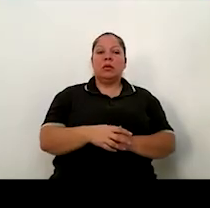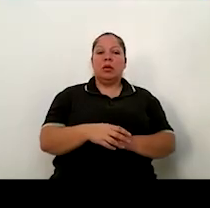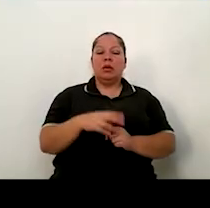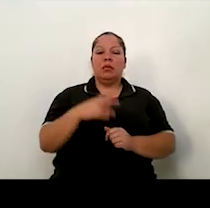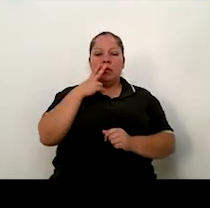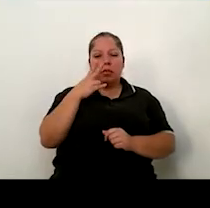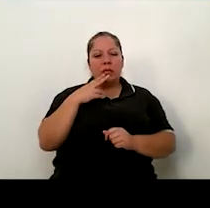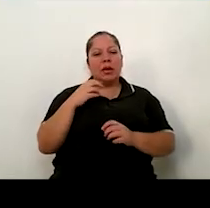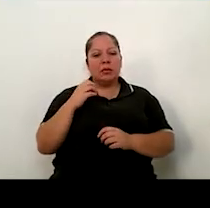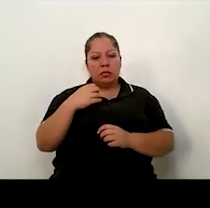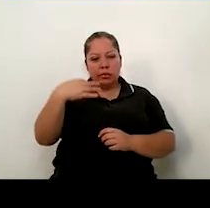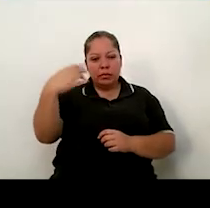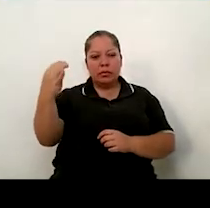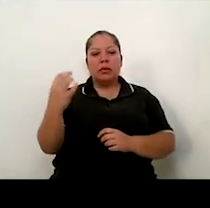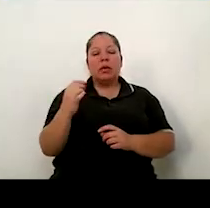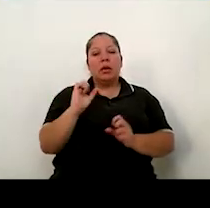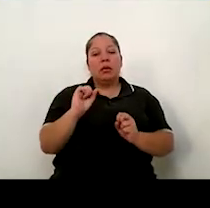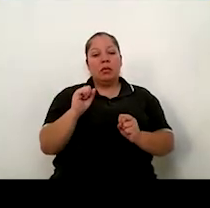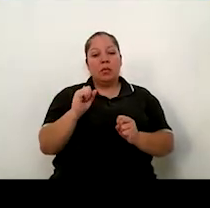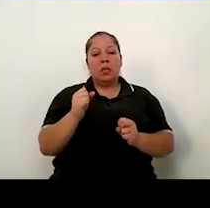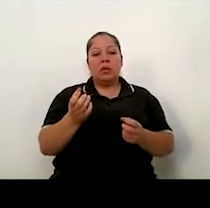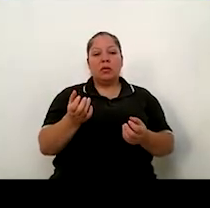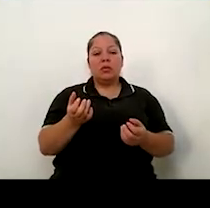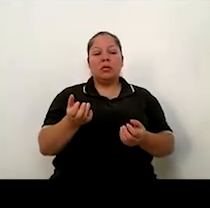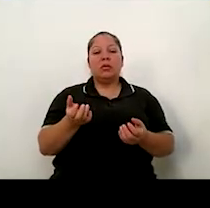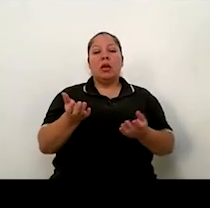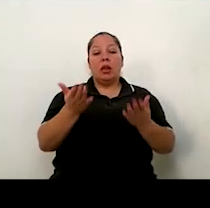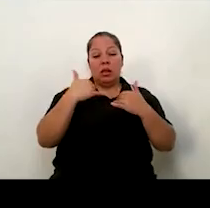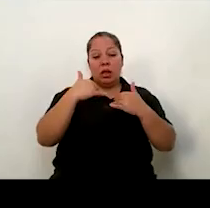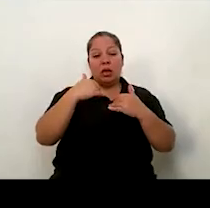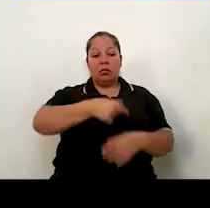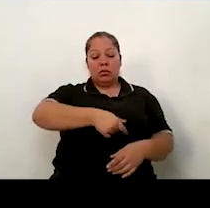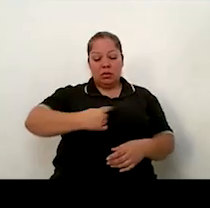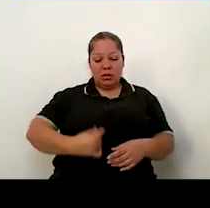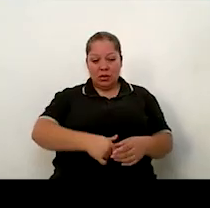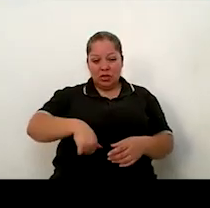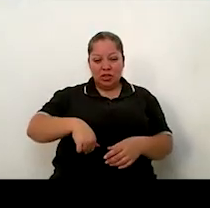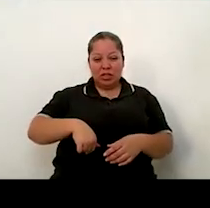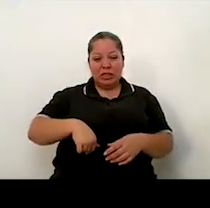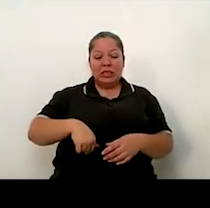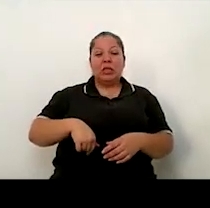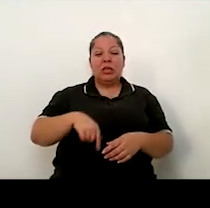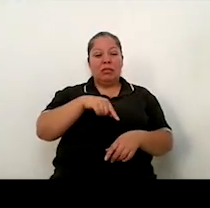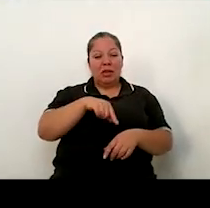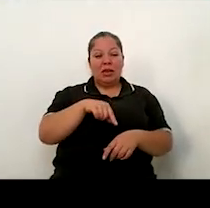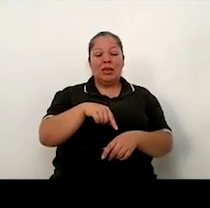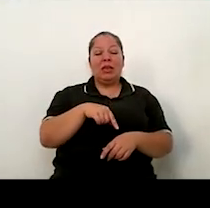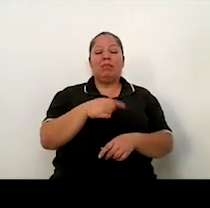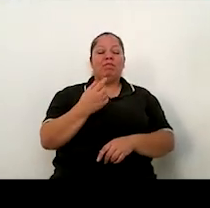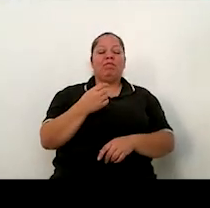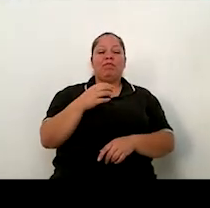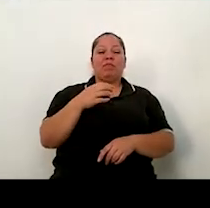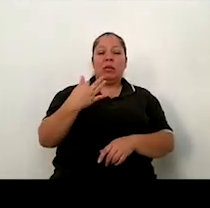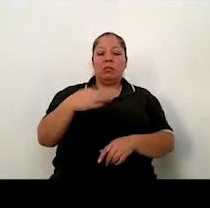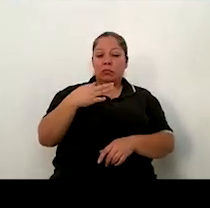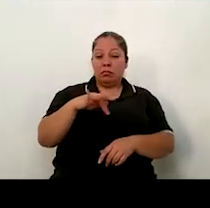ativar as vias inflamatórias do nosso intestino, que pode levar ao quadro inflamatório e depois um câncer. Então,